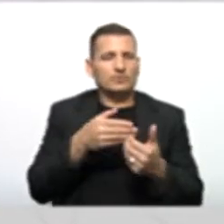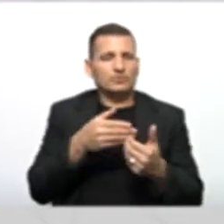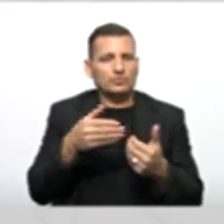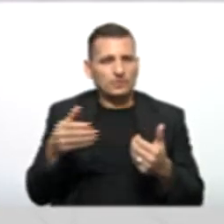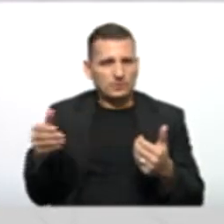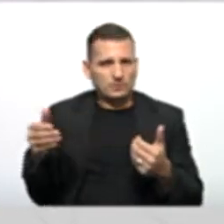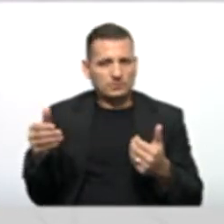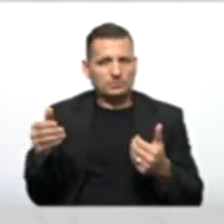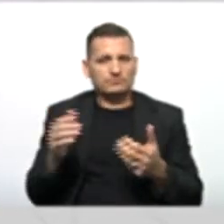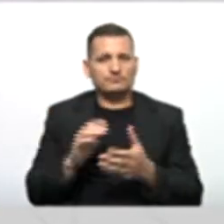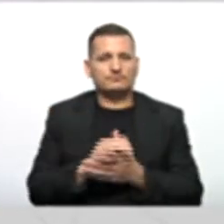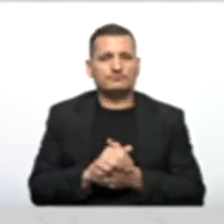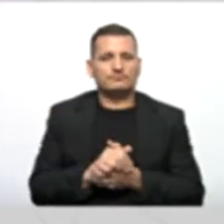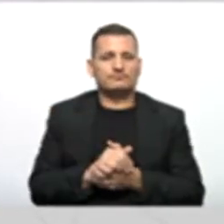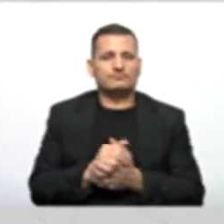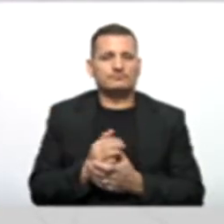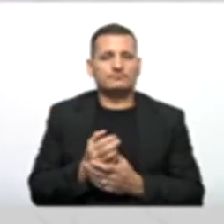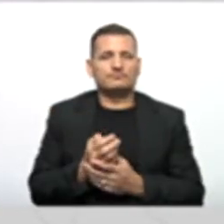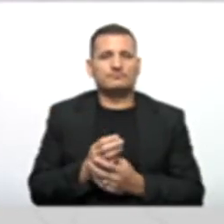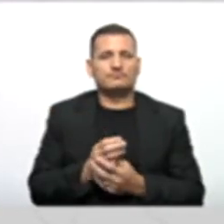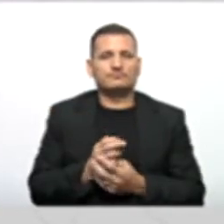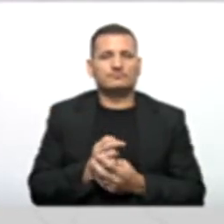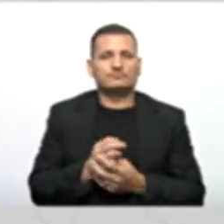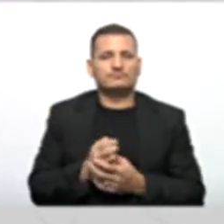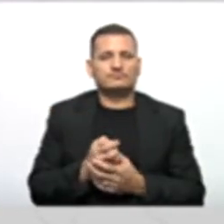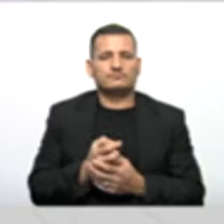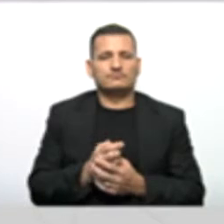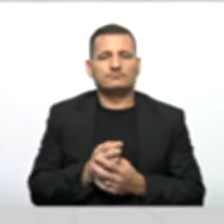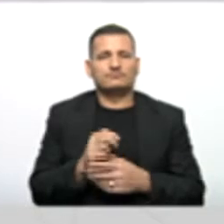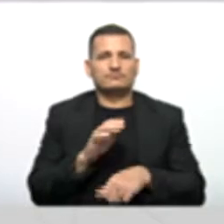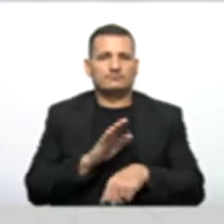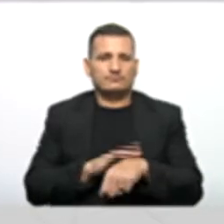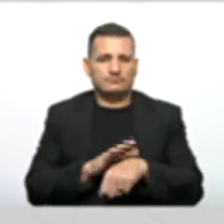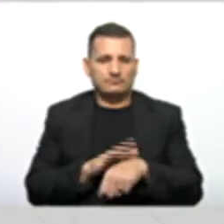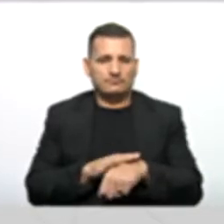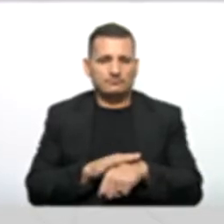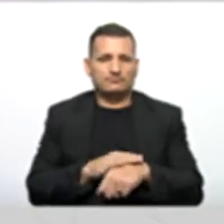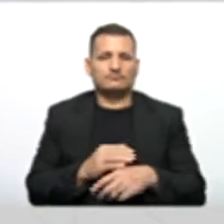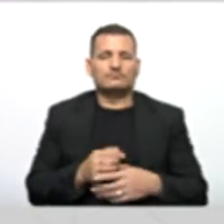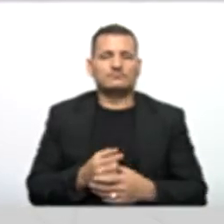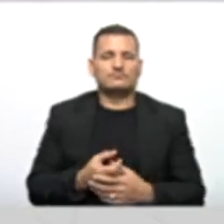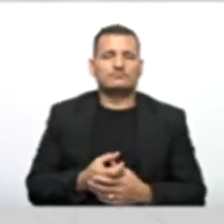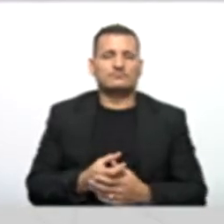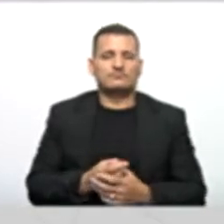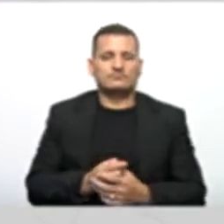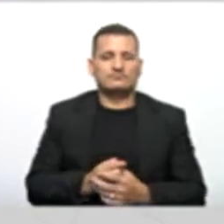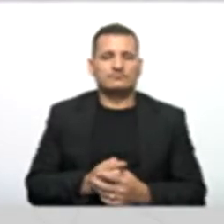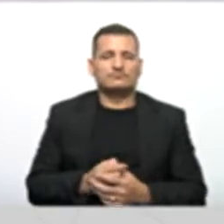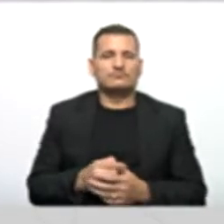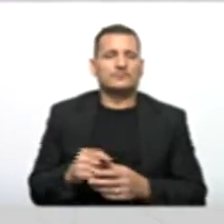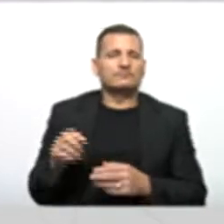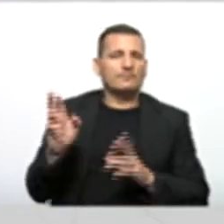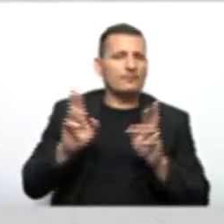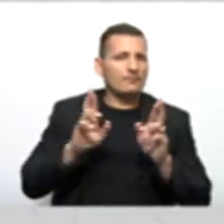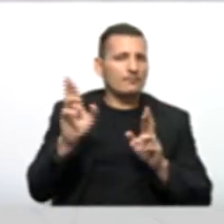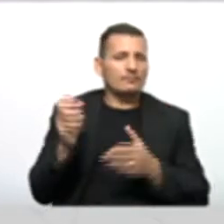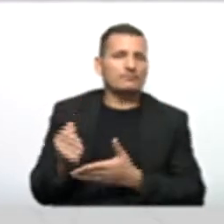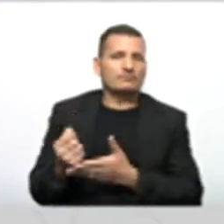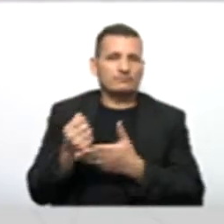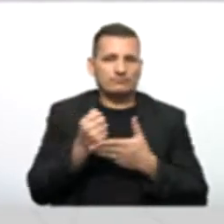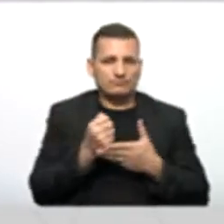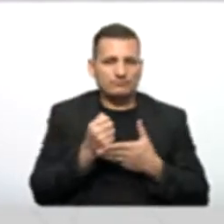dentro do planejamento e execução do nosso projeto. Eu tenho o tempo, eu tenho aí as partes interessadas, tá? Quem é que